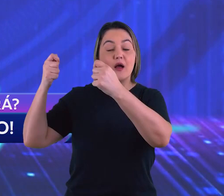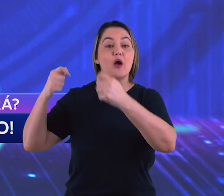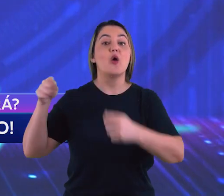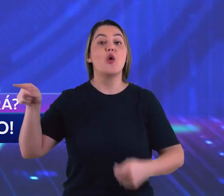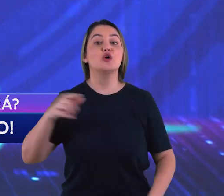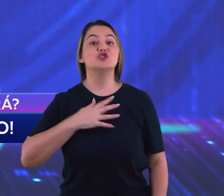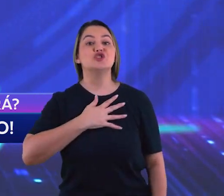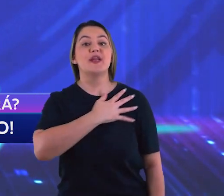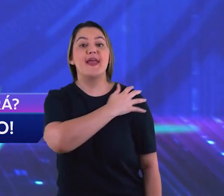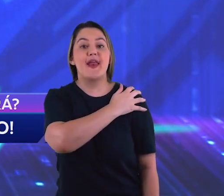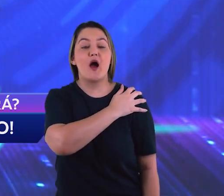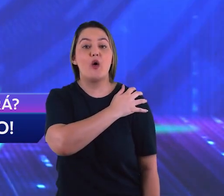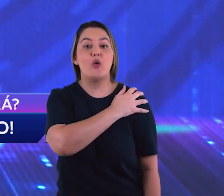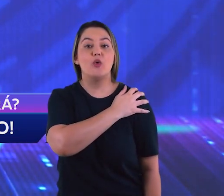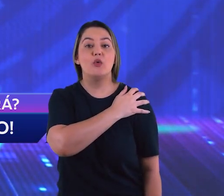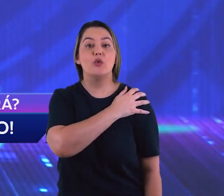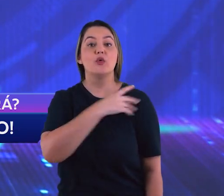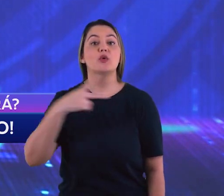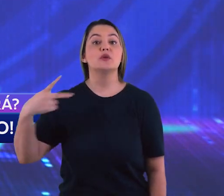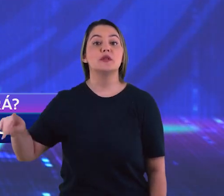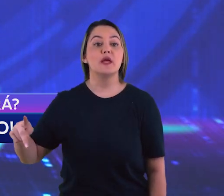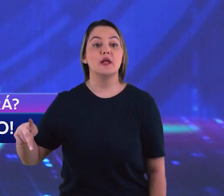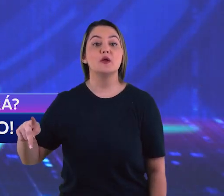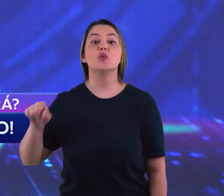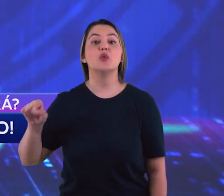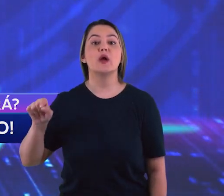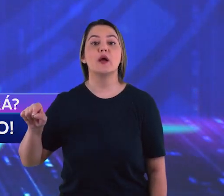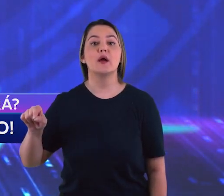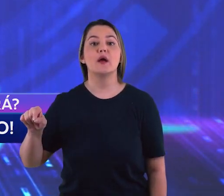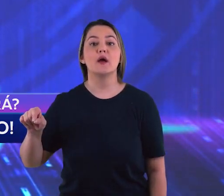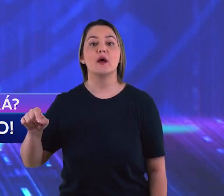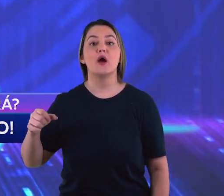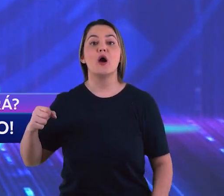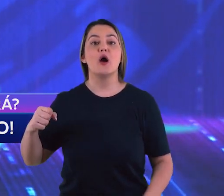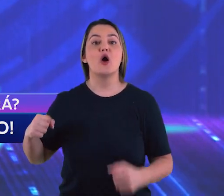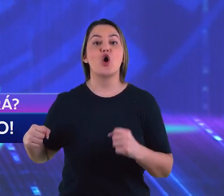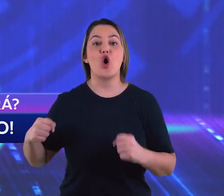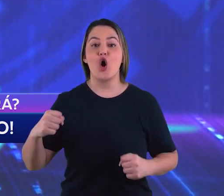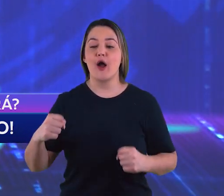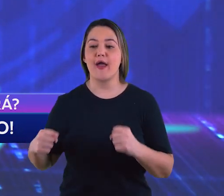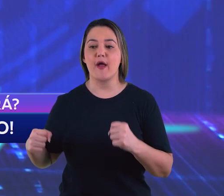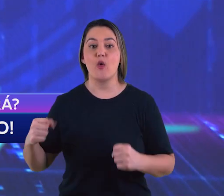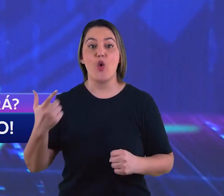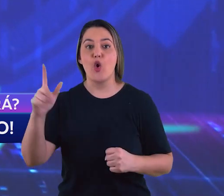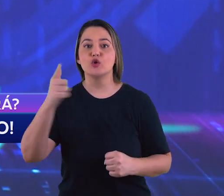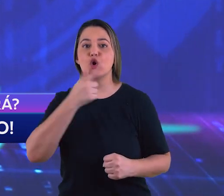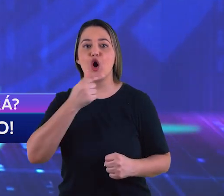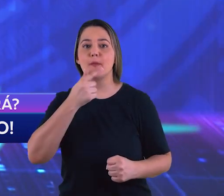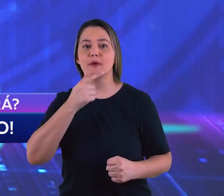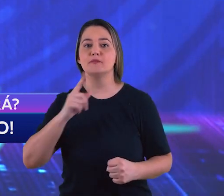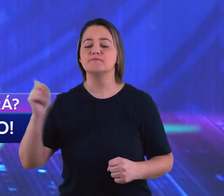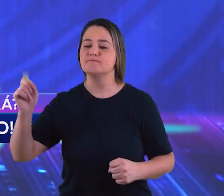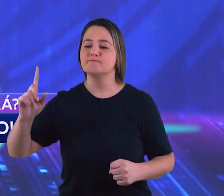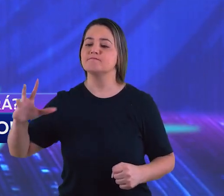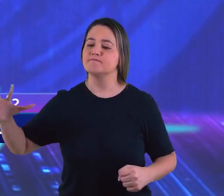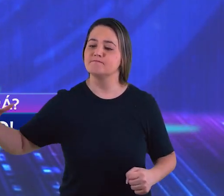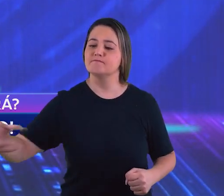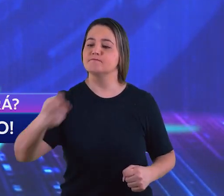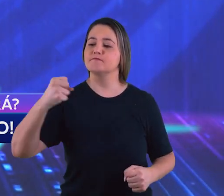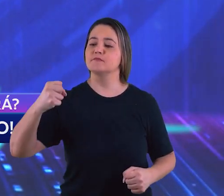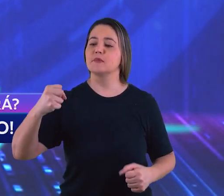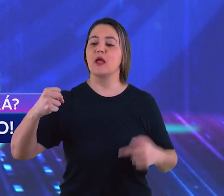a medalha, o general dele, do batalhão dele, saiu correndo, arrancou a medalha da mão do outro general e falou assim: